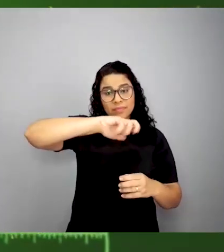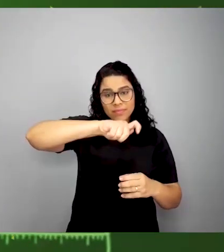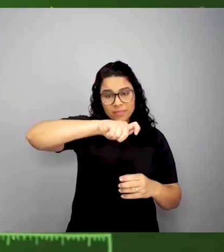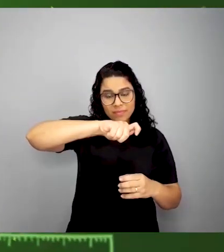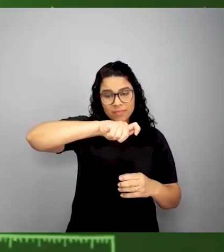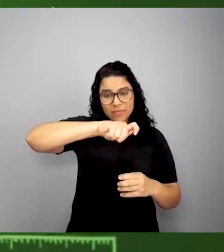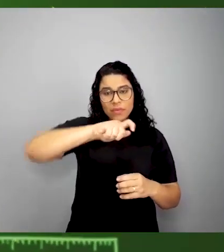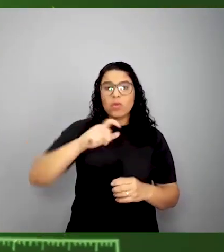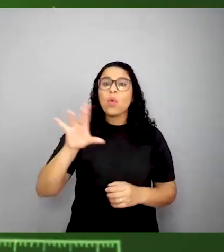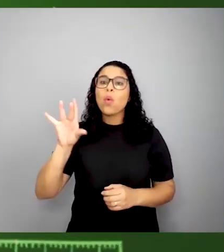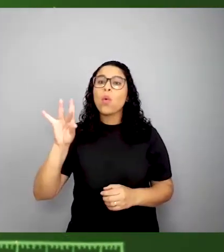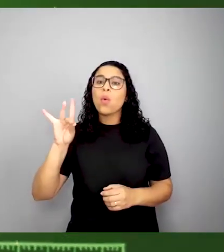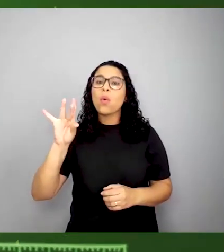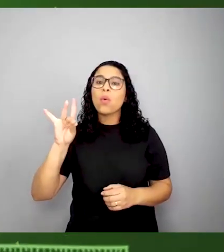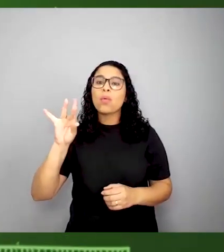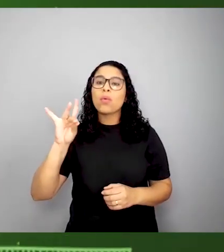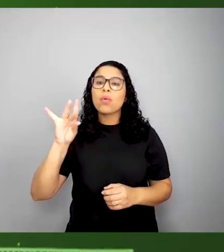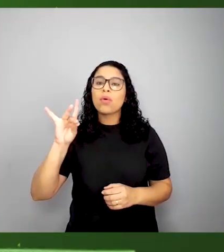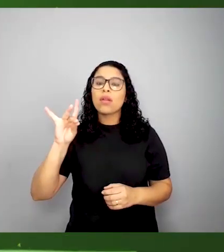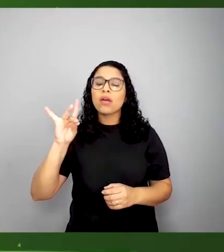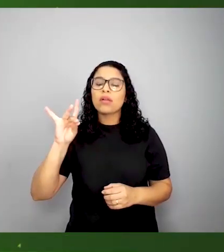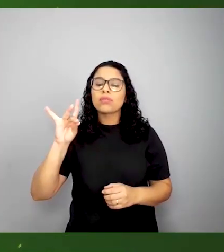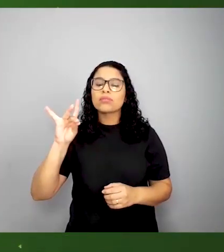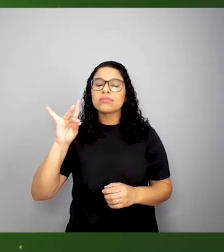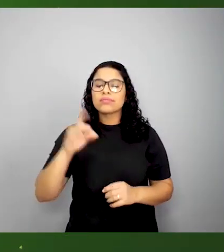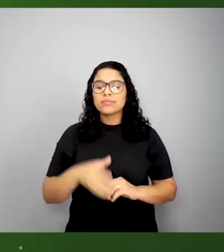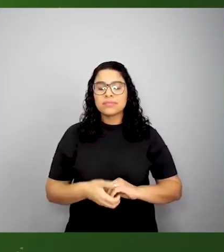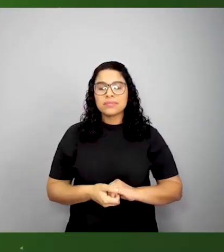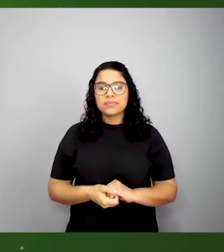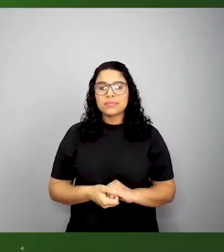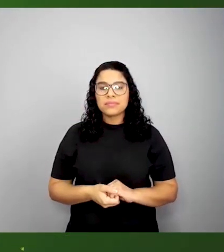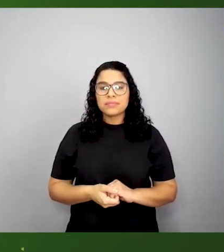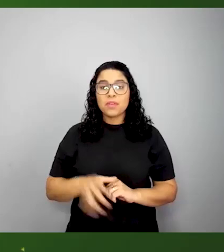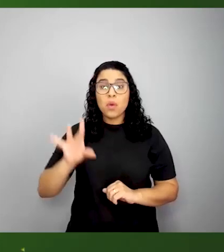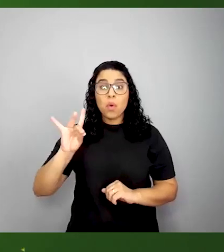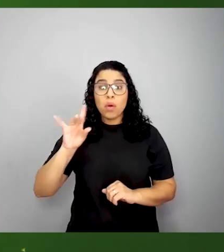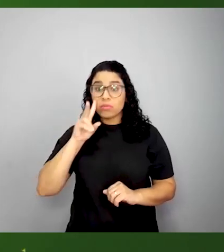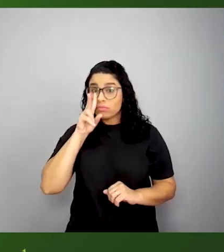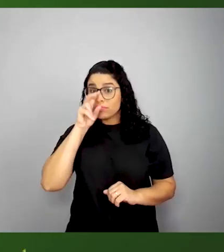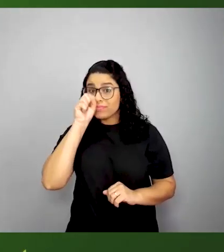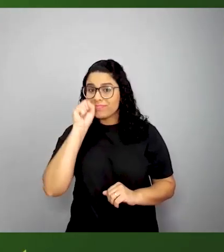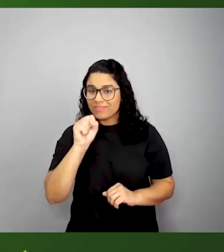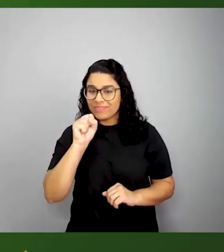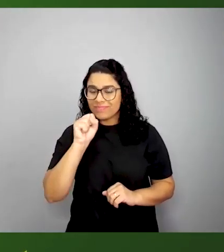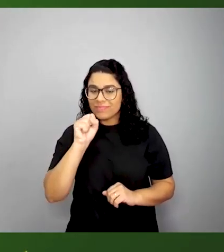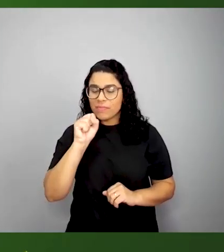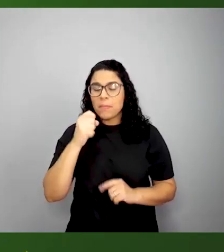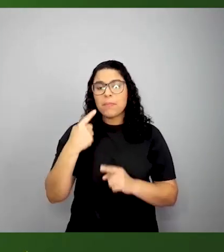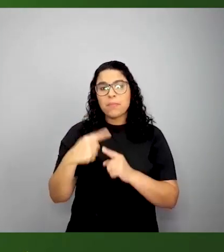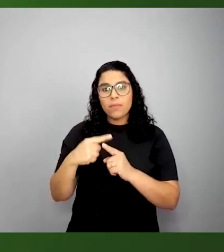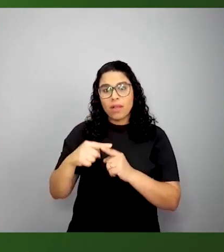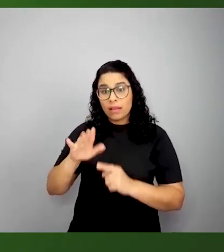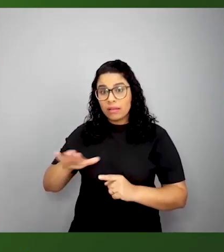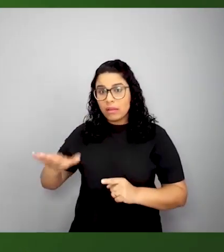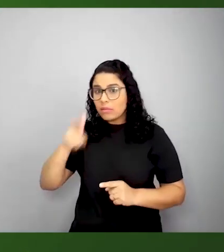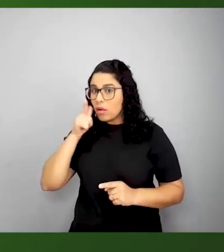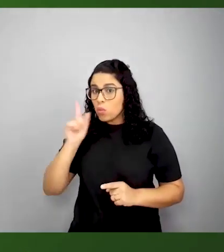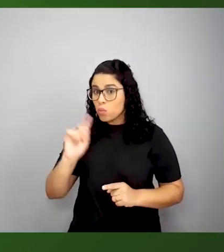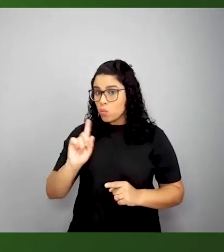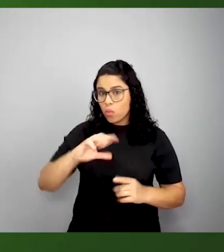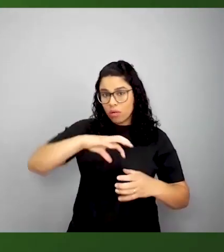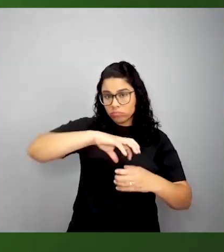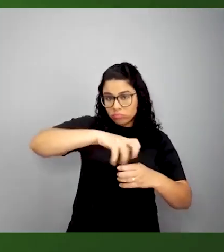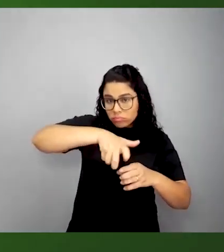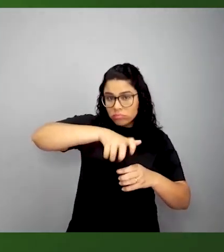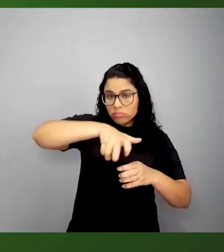passando cola na tampa. Uma cola que deixe bem vedado para a criança não abrirem, isso é